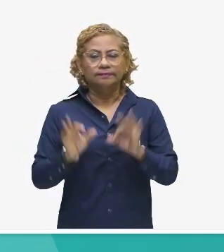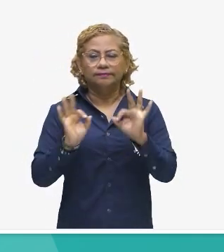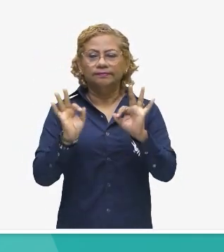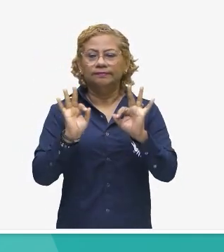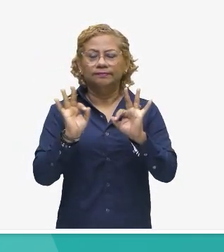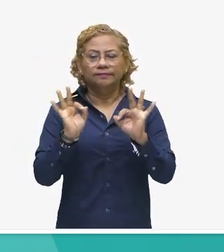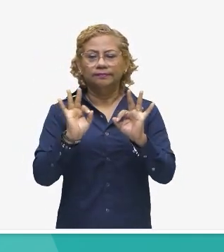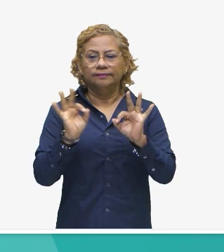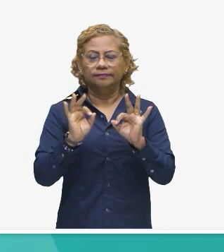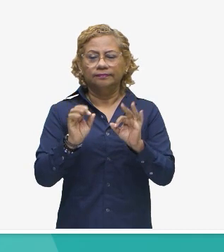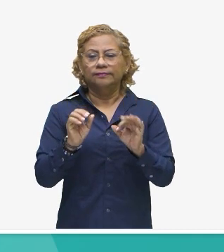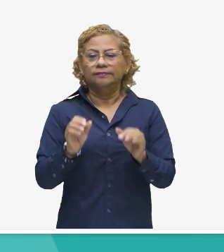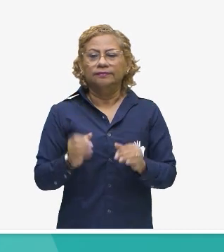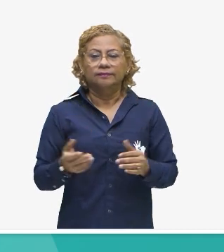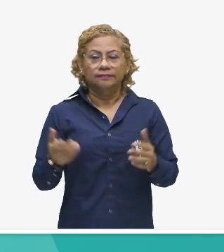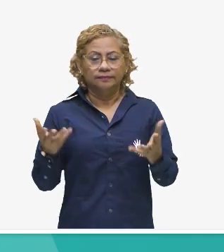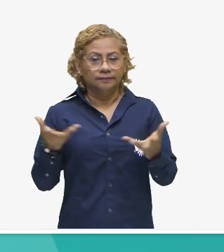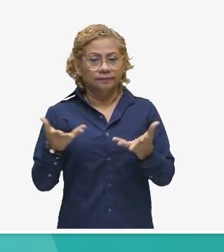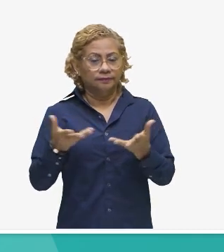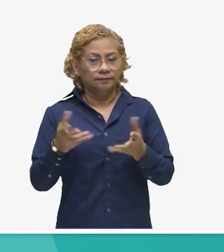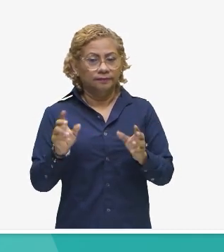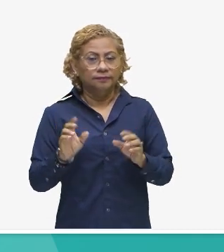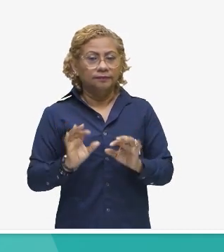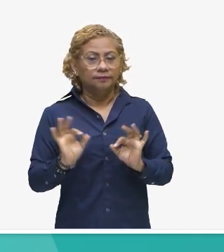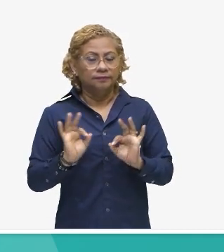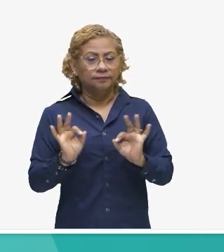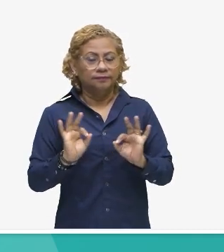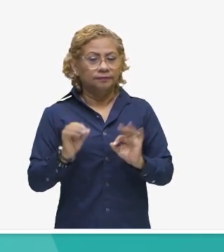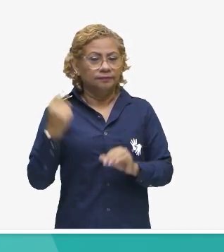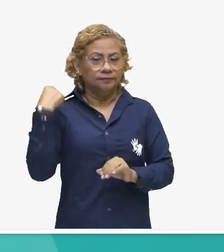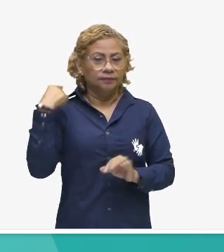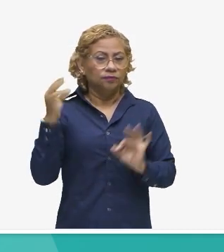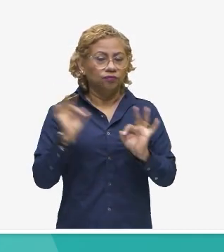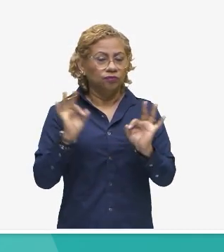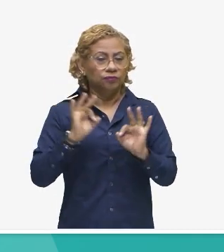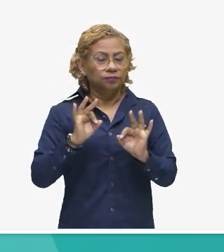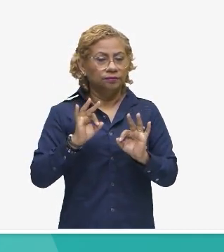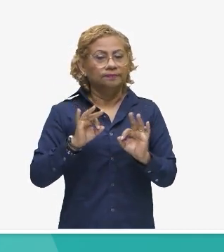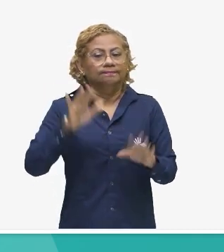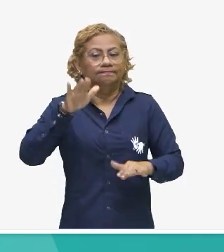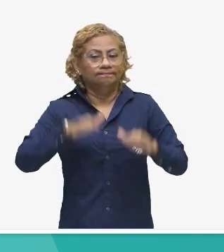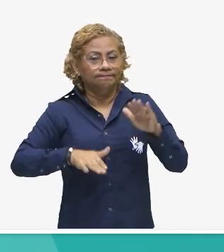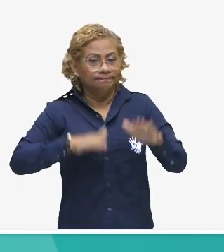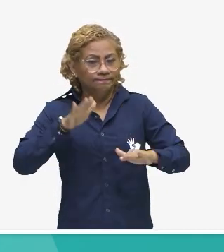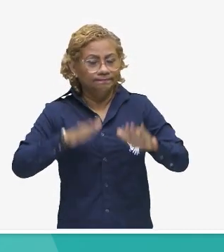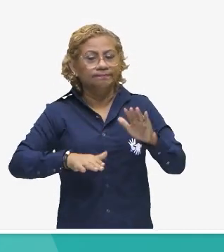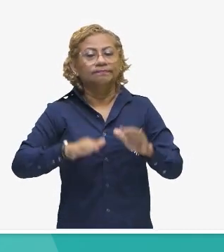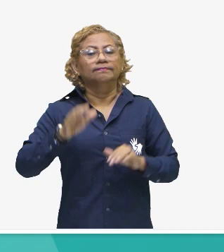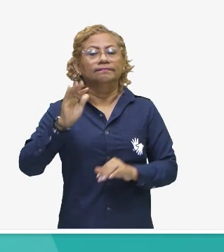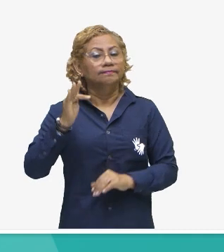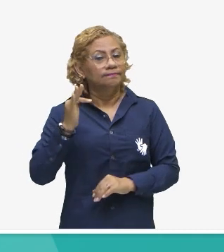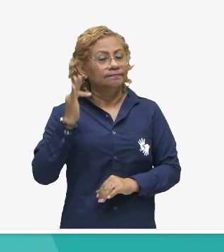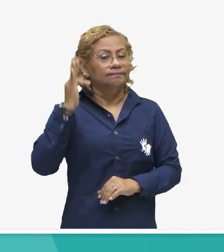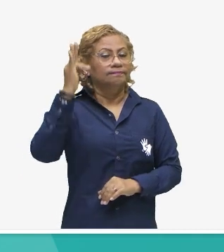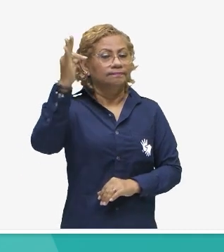acontecendo no momento, não aconteceu, mas provavelmente irá